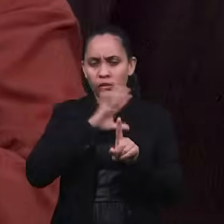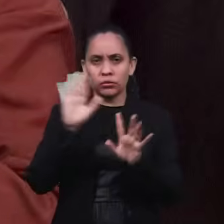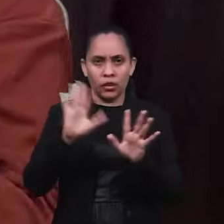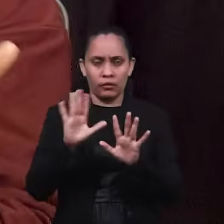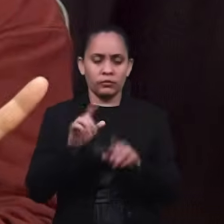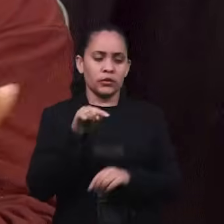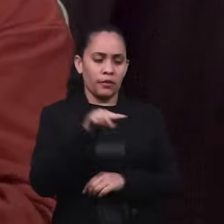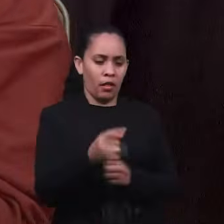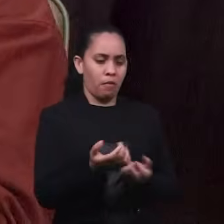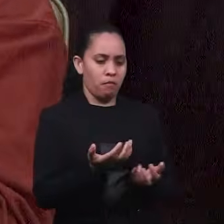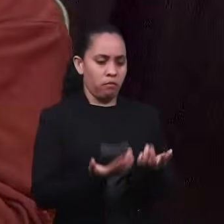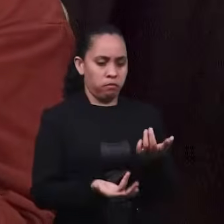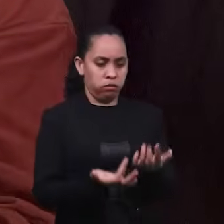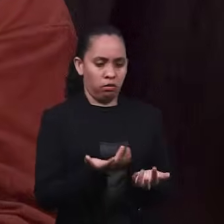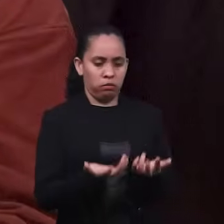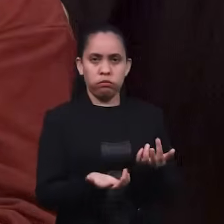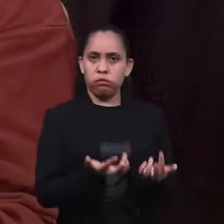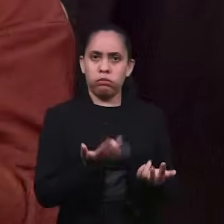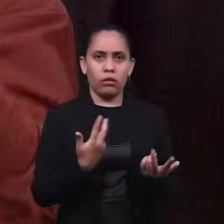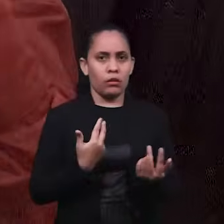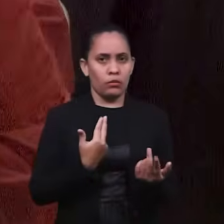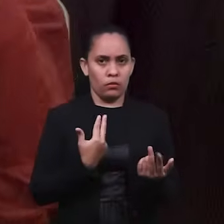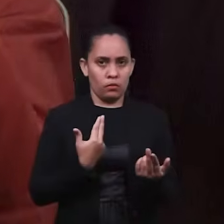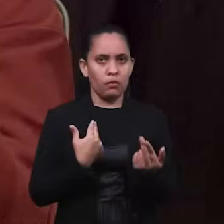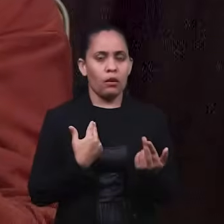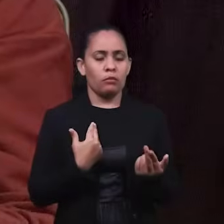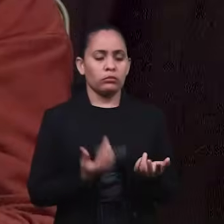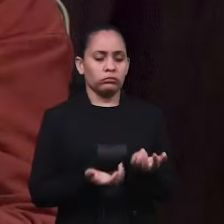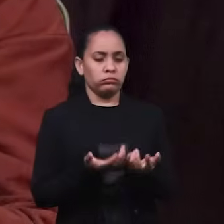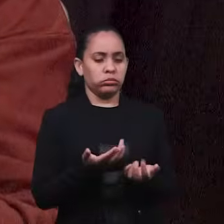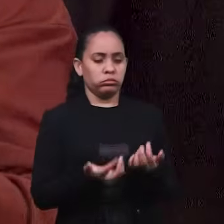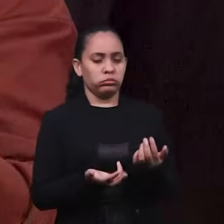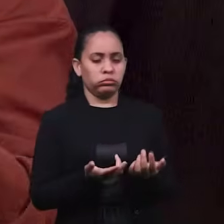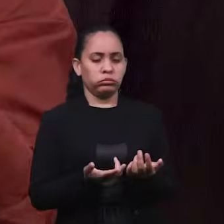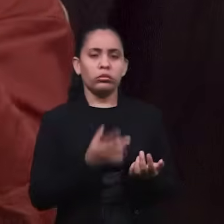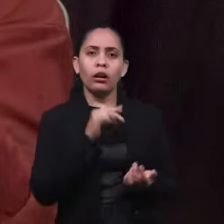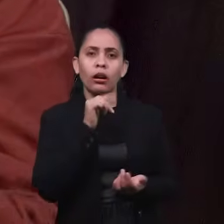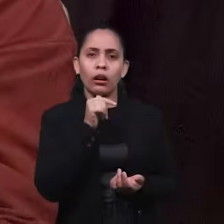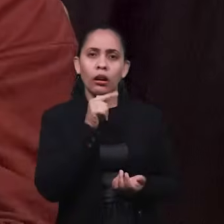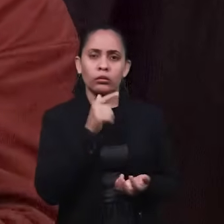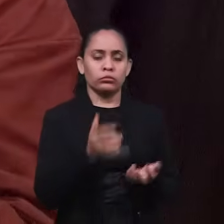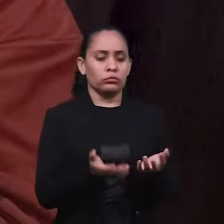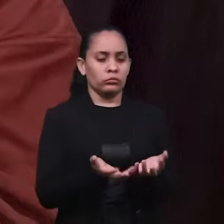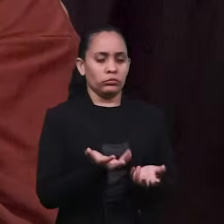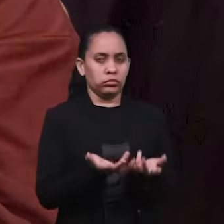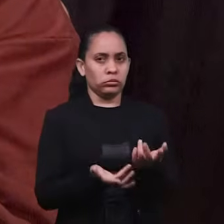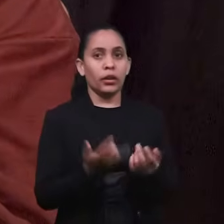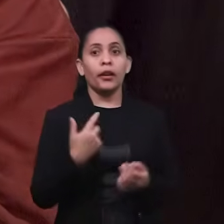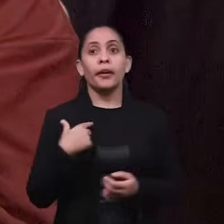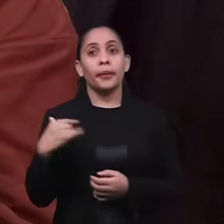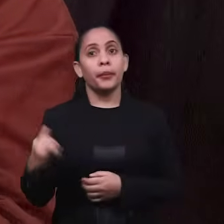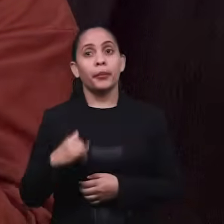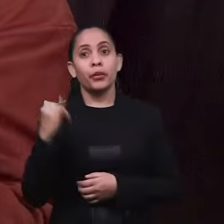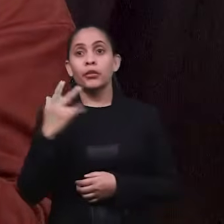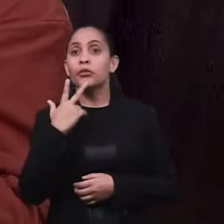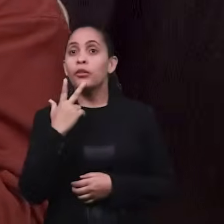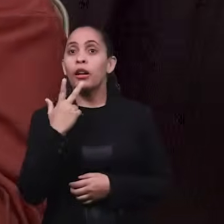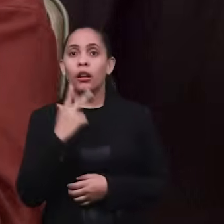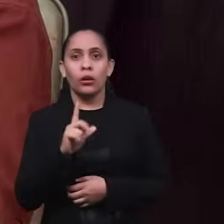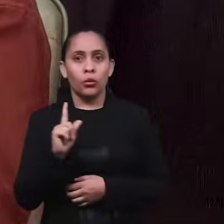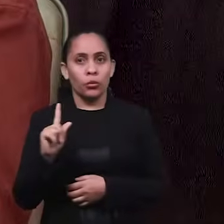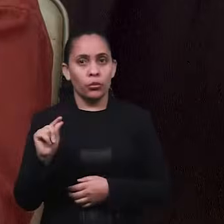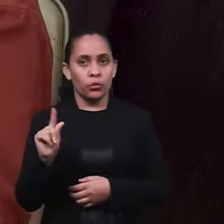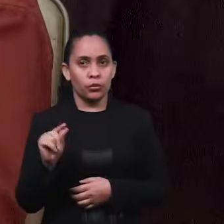ferver, vai ser um chá, como normalmente a gente faz, né? A gente ferve a água, essa água é importante falar, né? Ela não